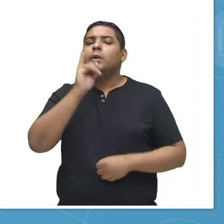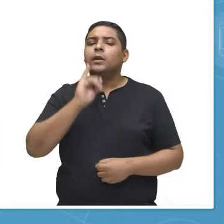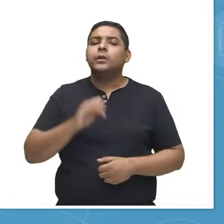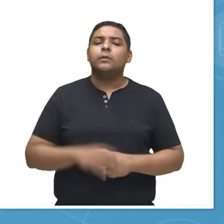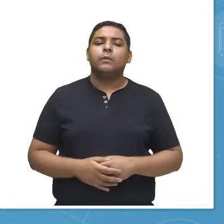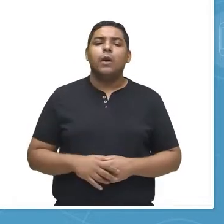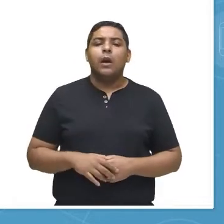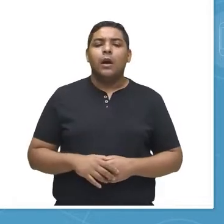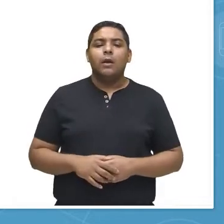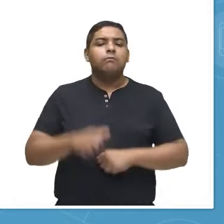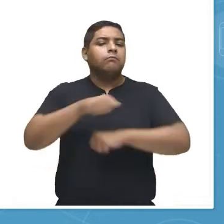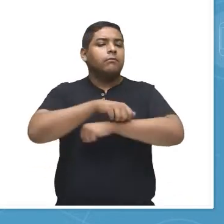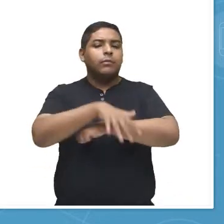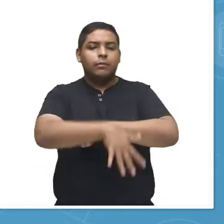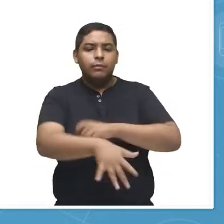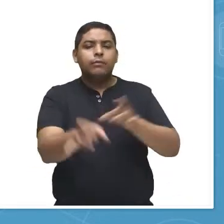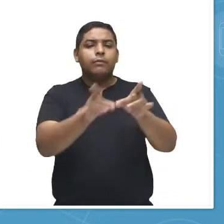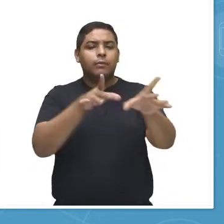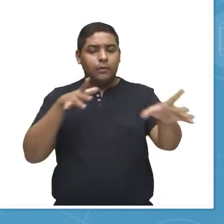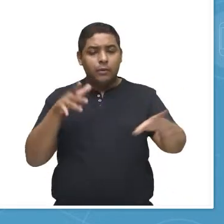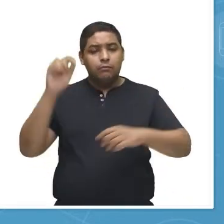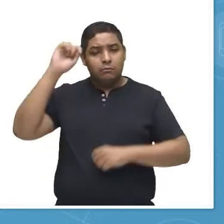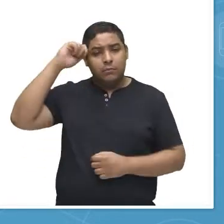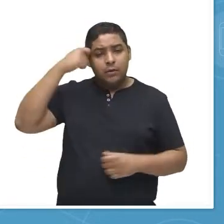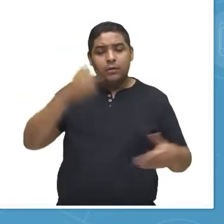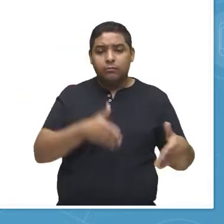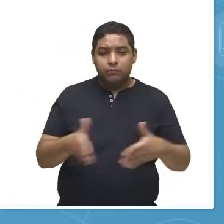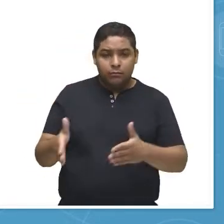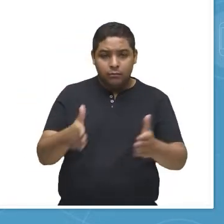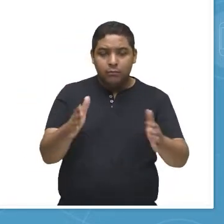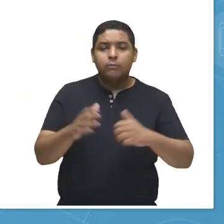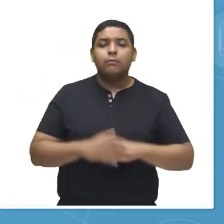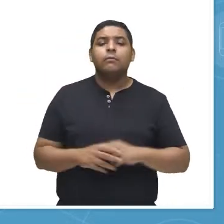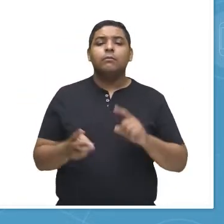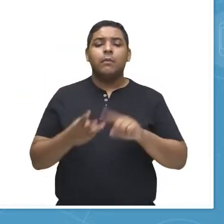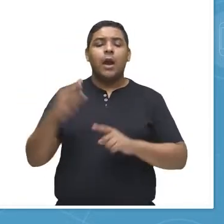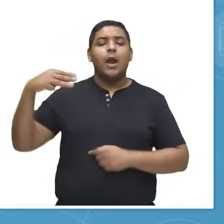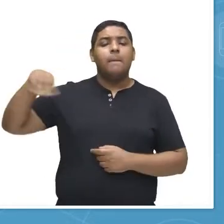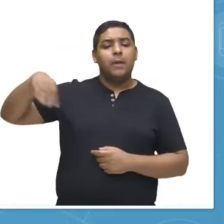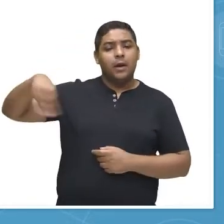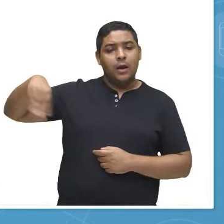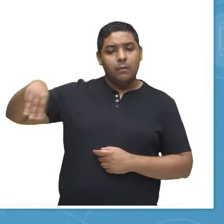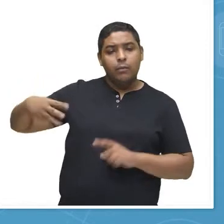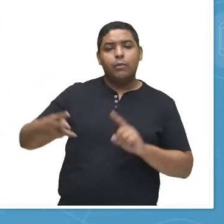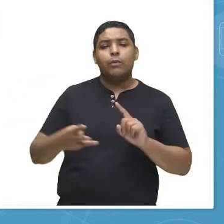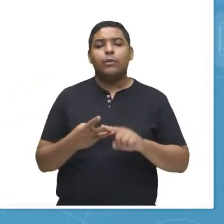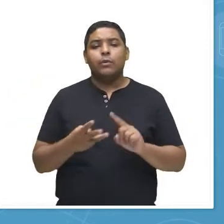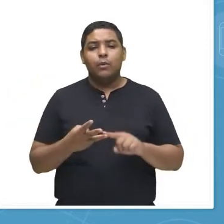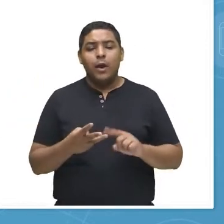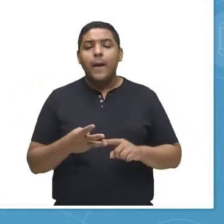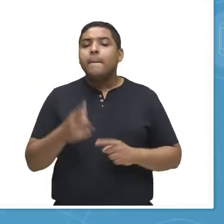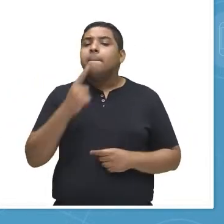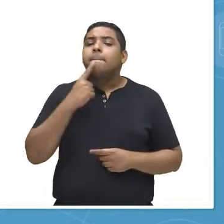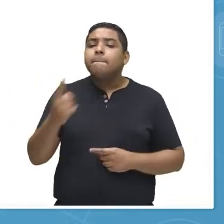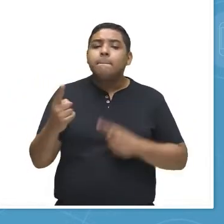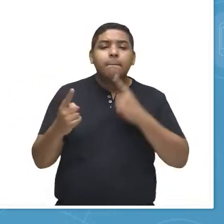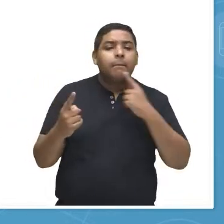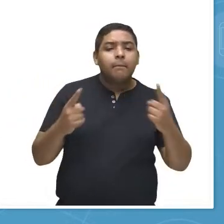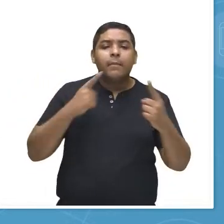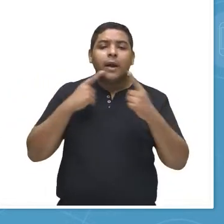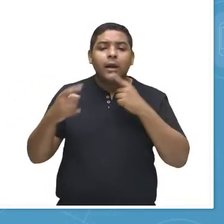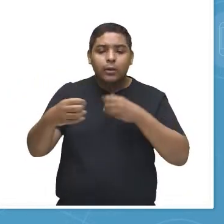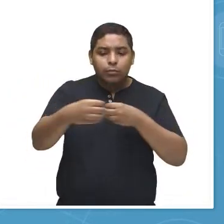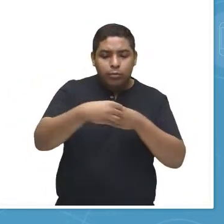Presidente Figueiredo, Rio Preto da Eva, Manacapuru, são cidades do entorno da capital.